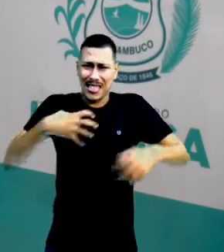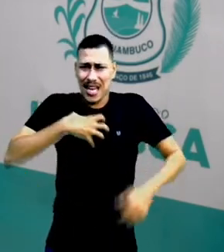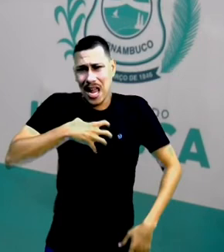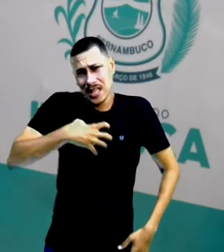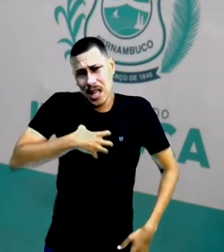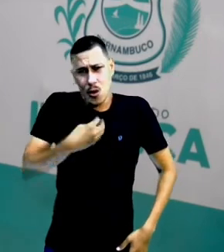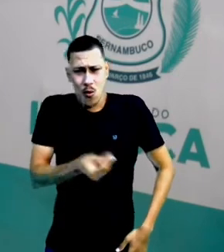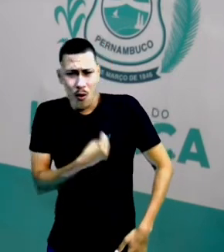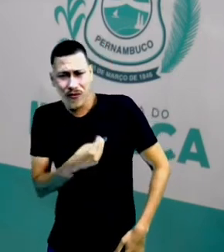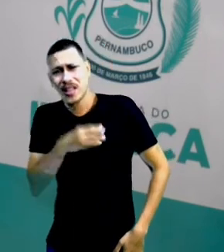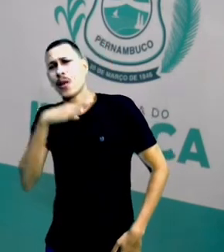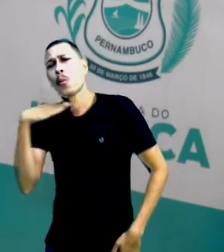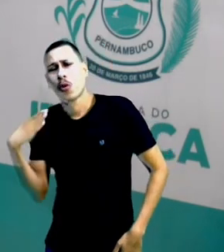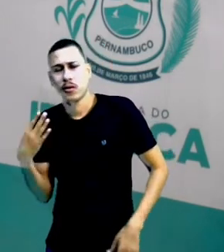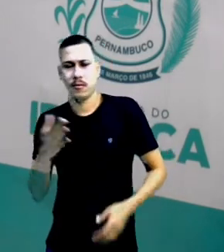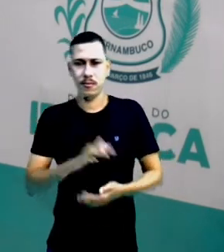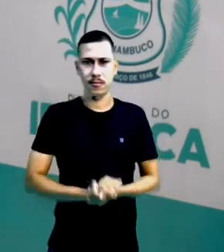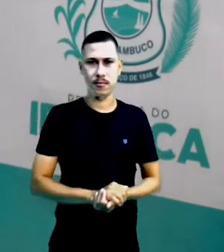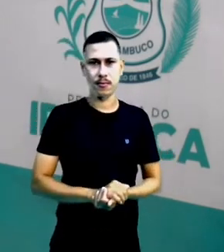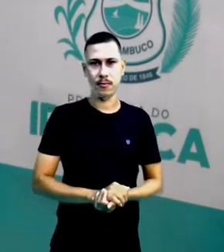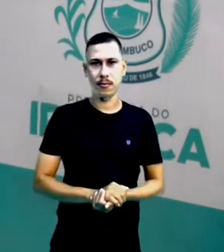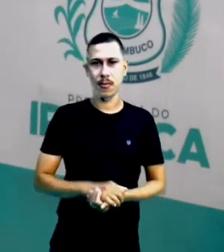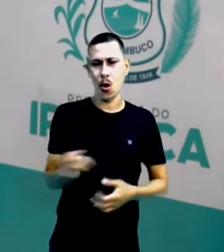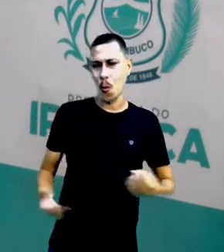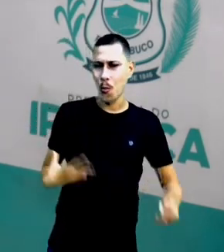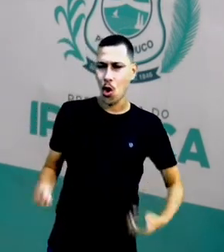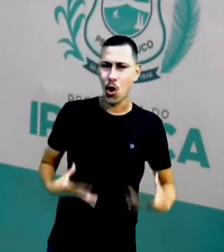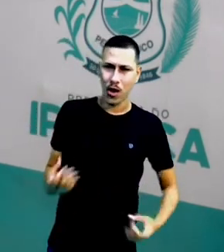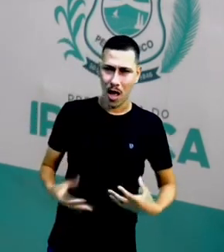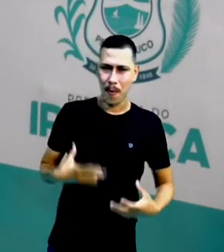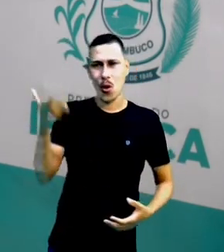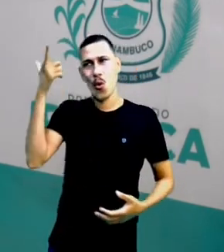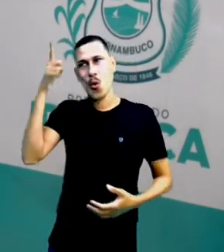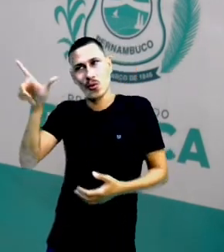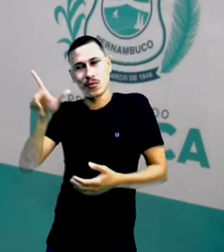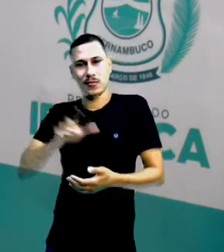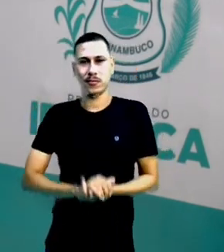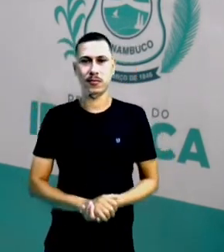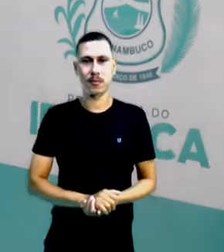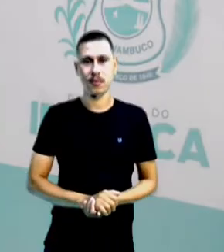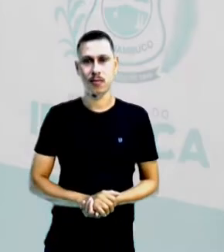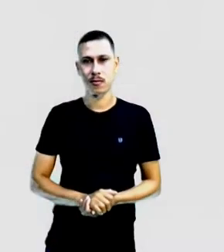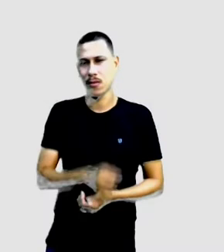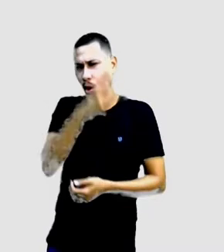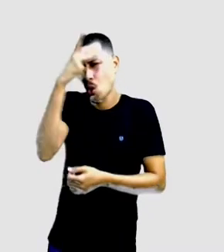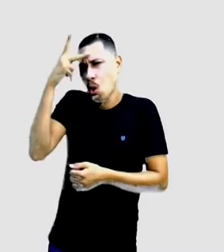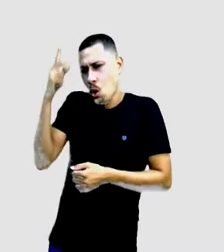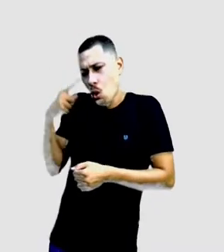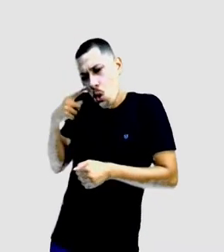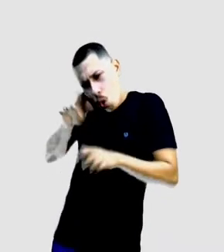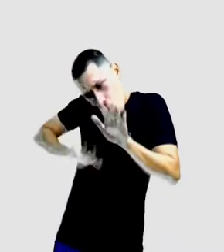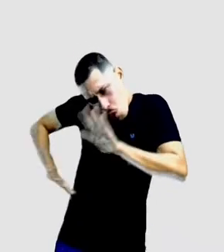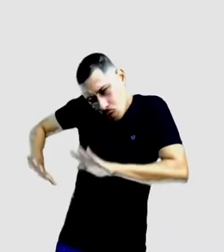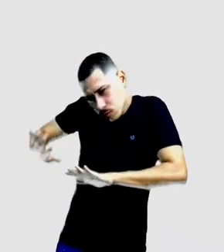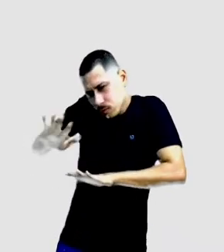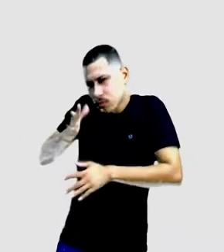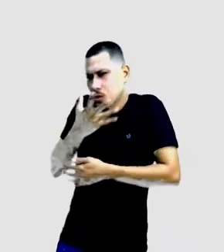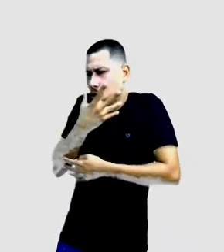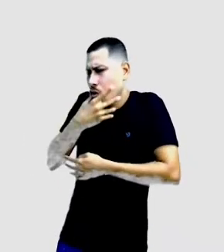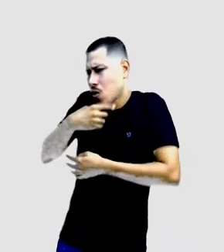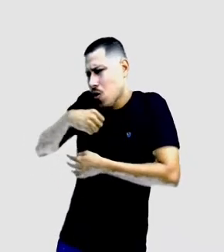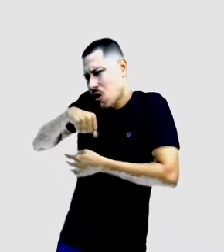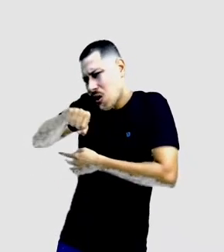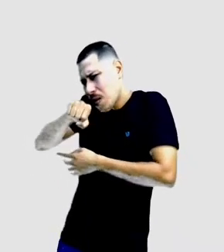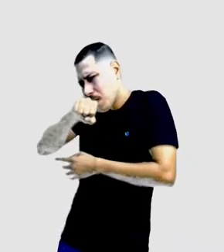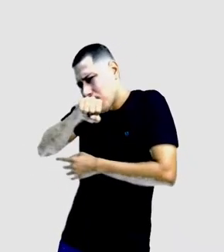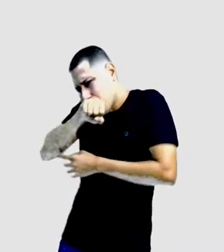beleza? E aí um outro poema de Helena de Jesus que diz o seguinte: cuidadoso o pai